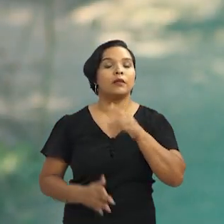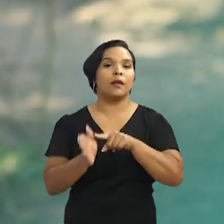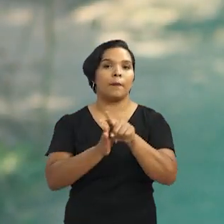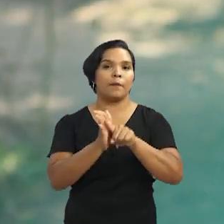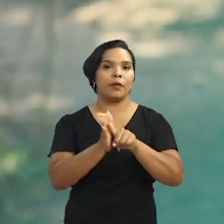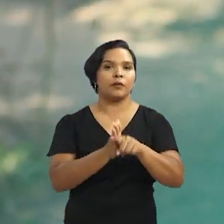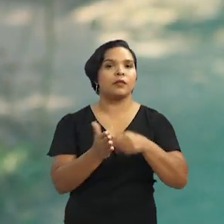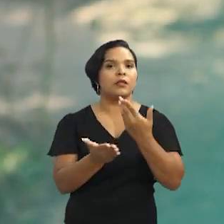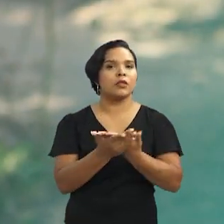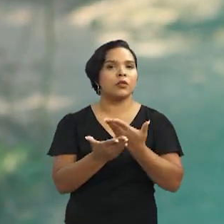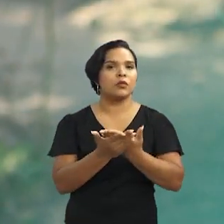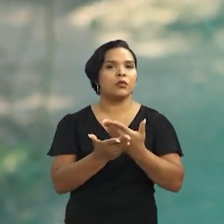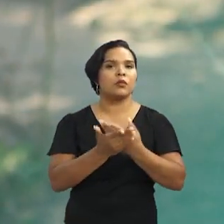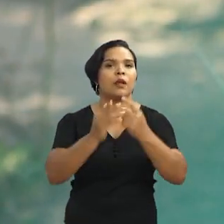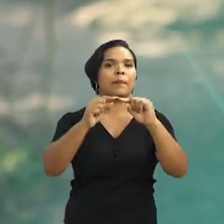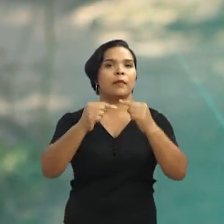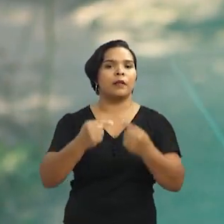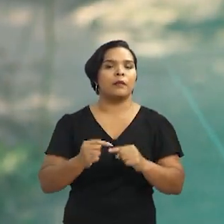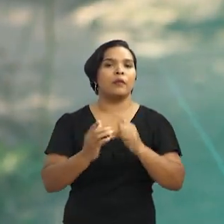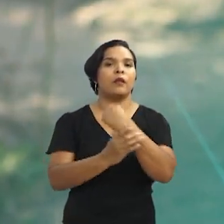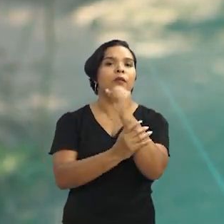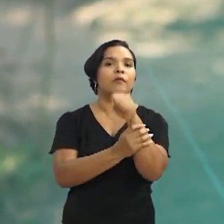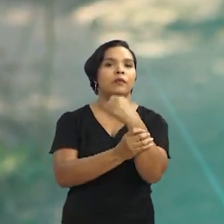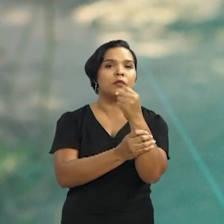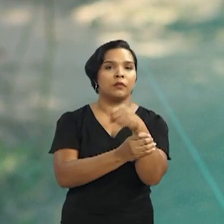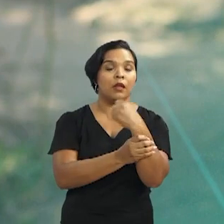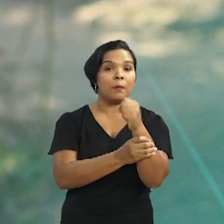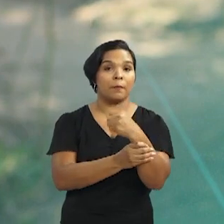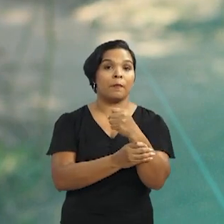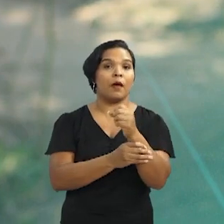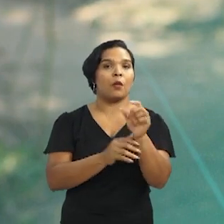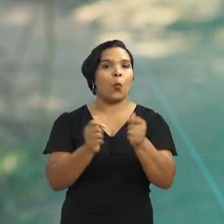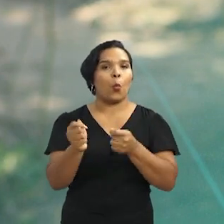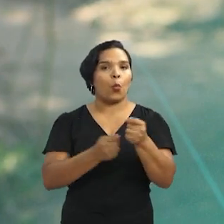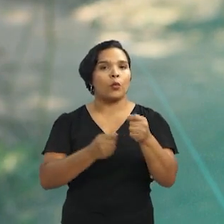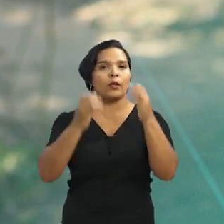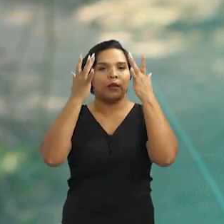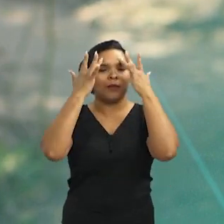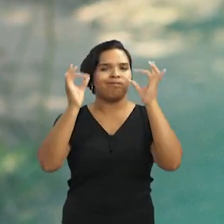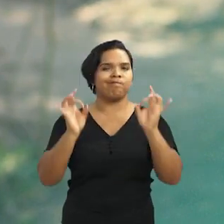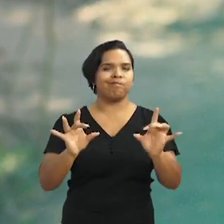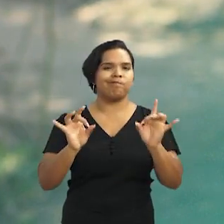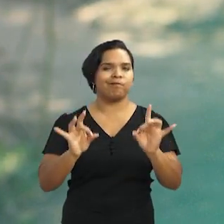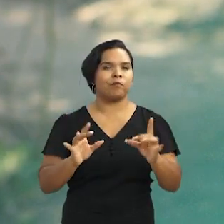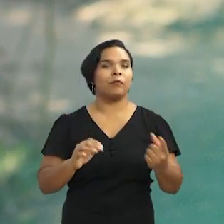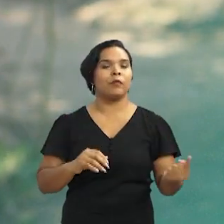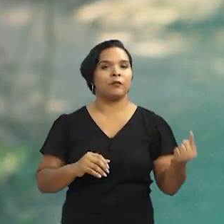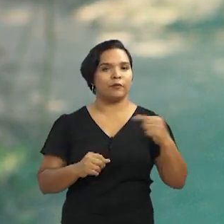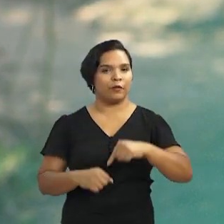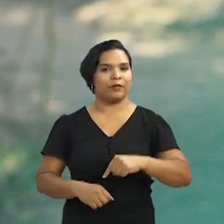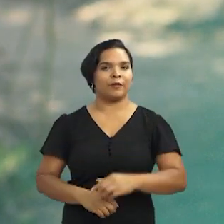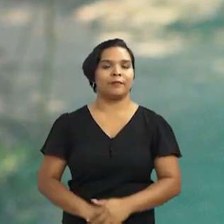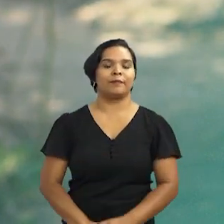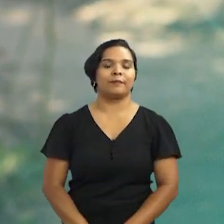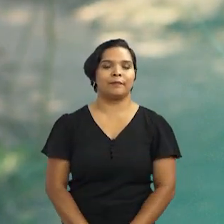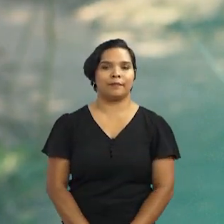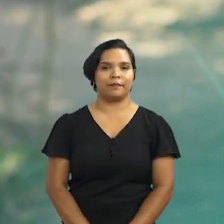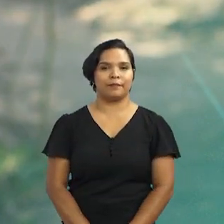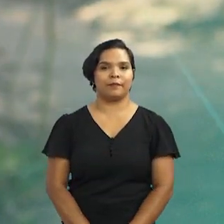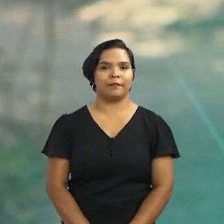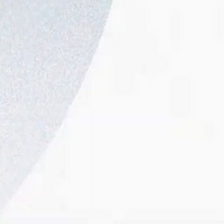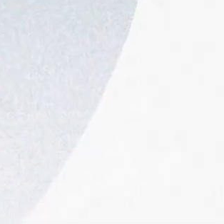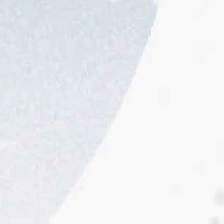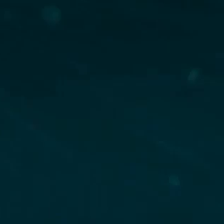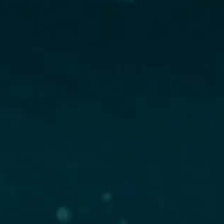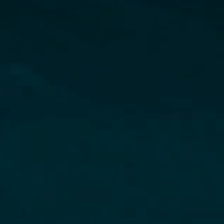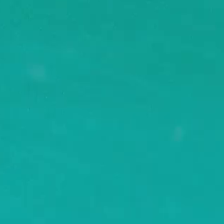No próximo bloco, a gente vai conhecer uma pesquisa que estuda a aplicação de tratamento fisioterapêutico para o controle da enxaqueca. A gente volta